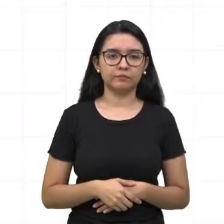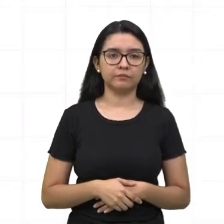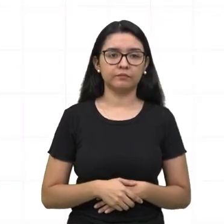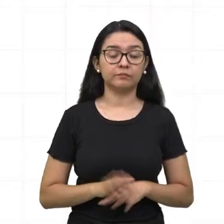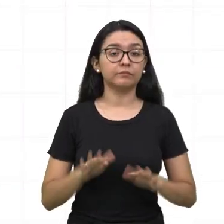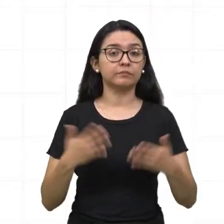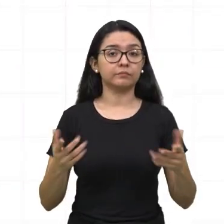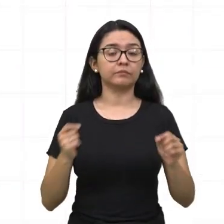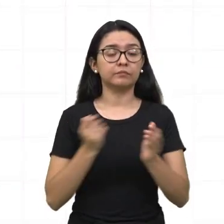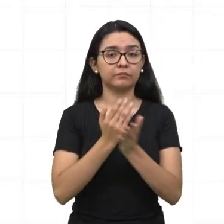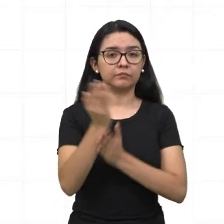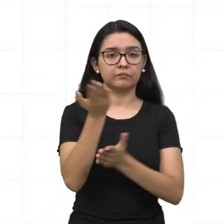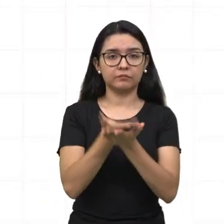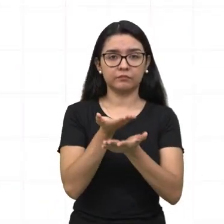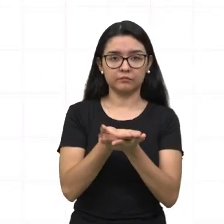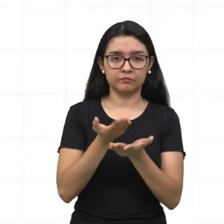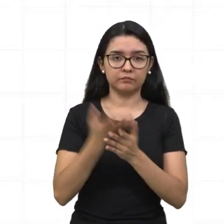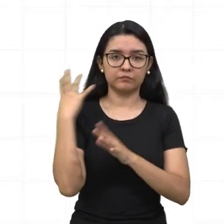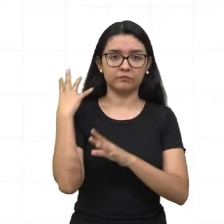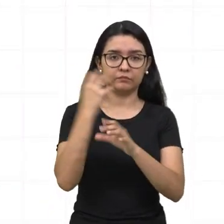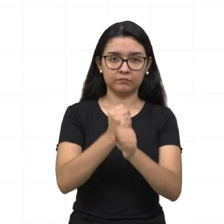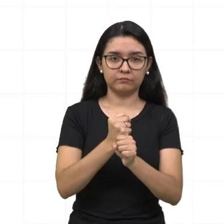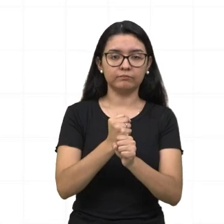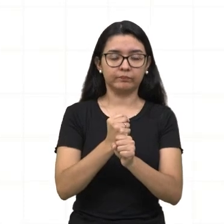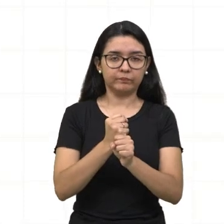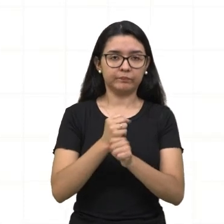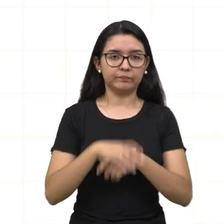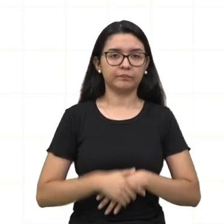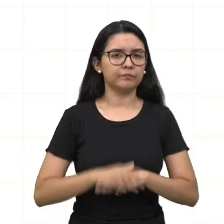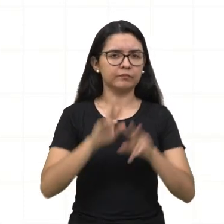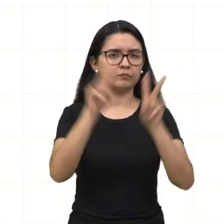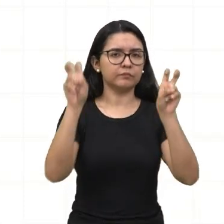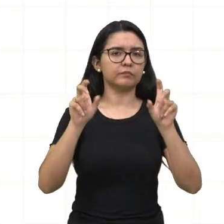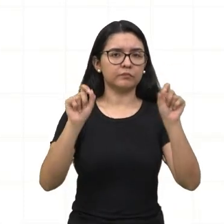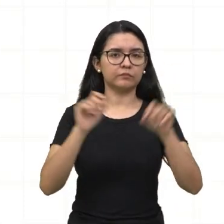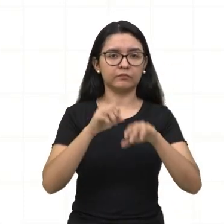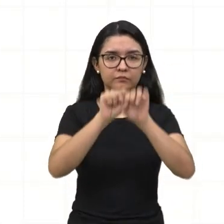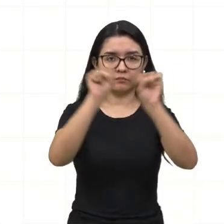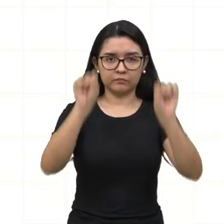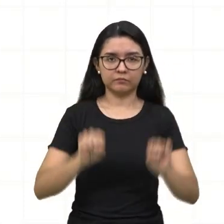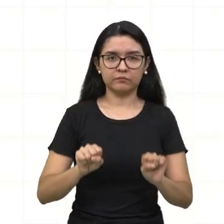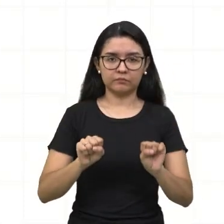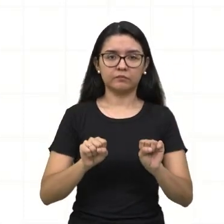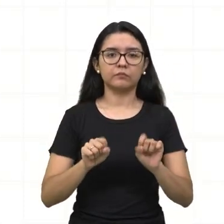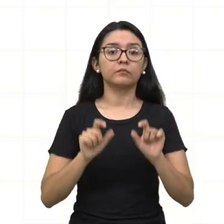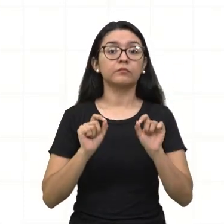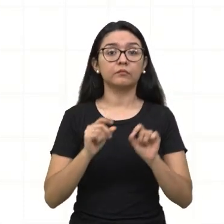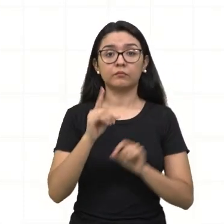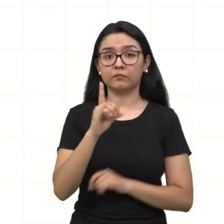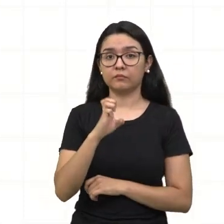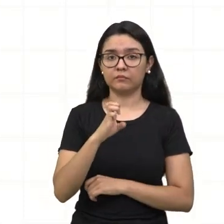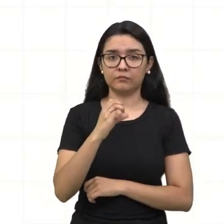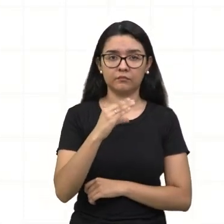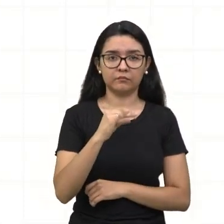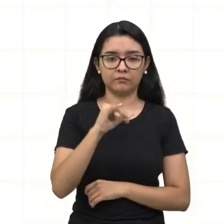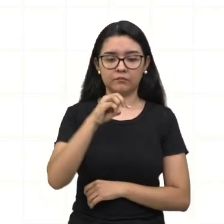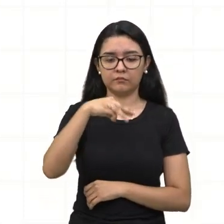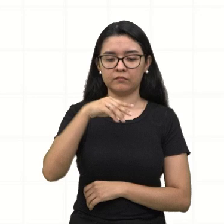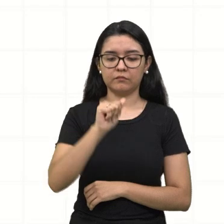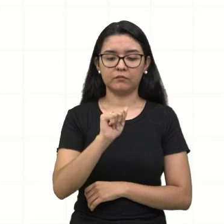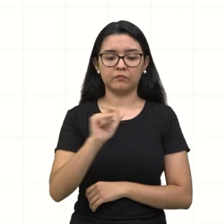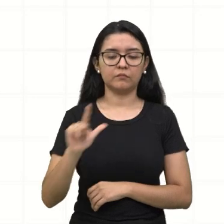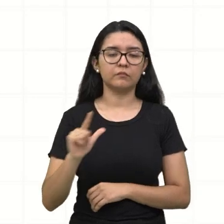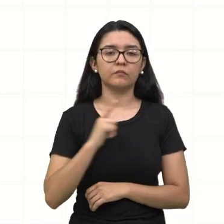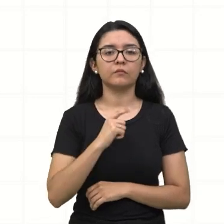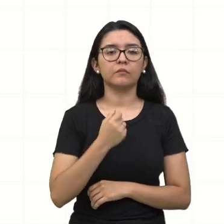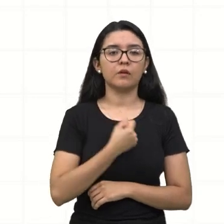Então, vamos dar início à nossa aula de revisão, falando sobre o sistema decimal. É um sistema de numeração de